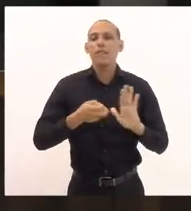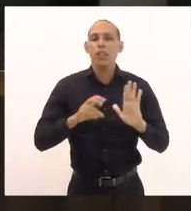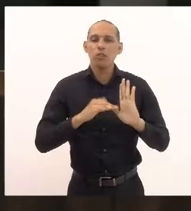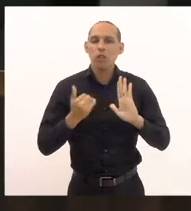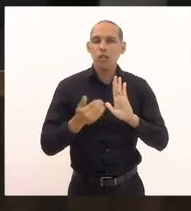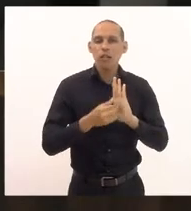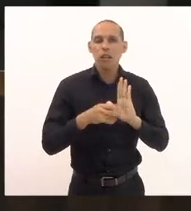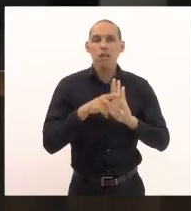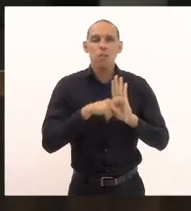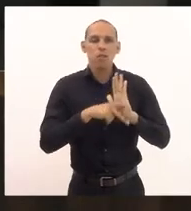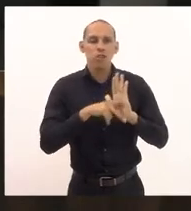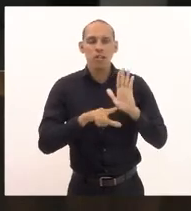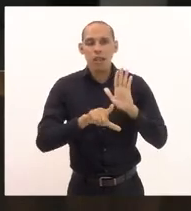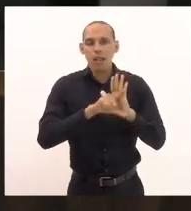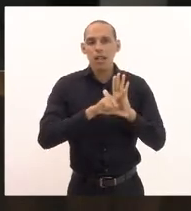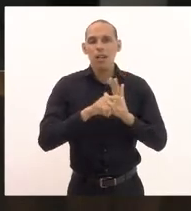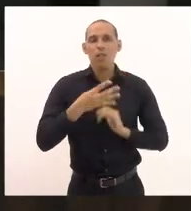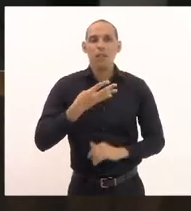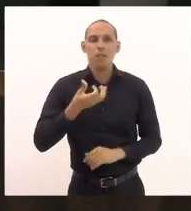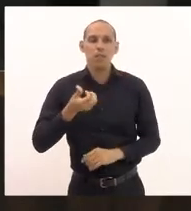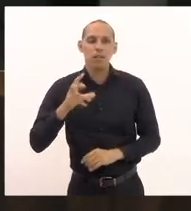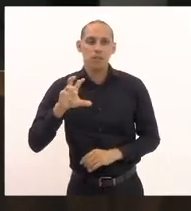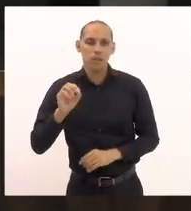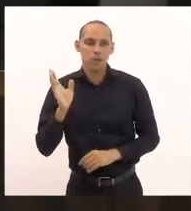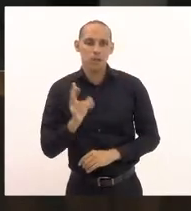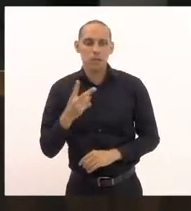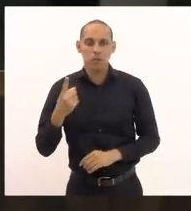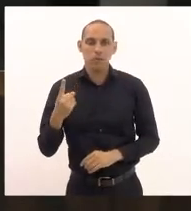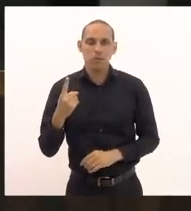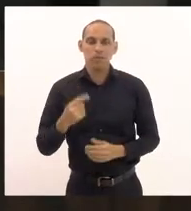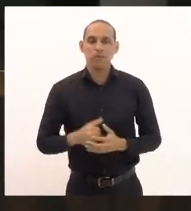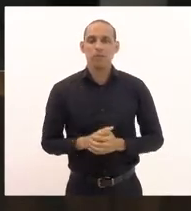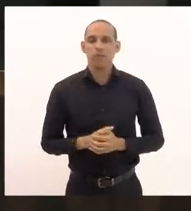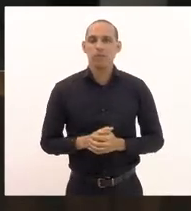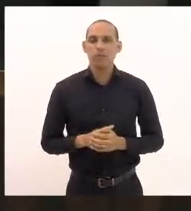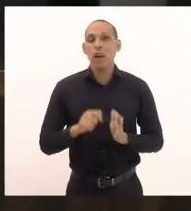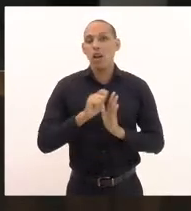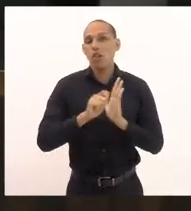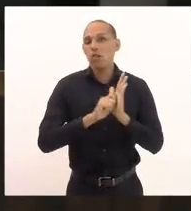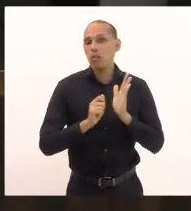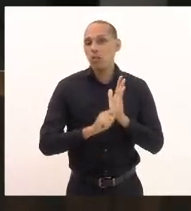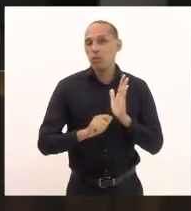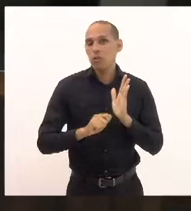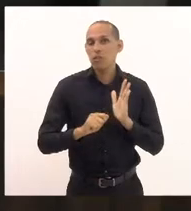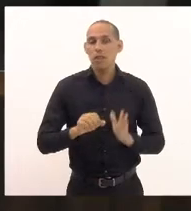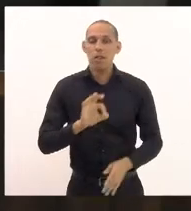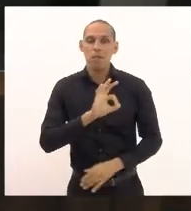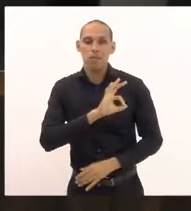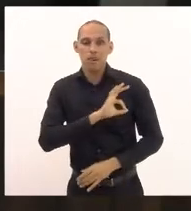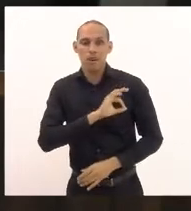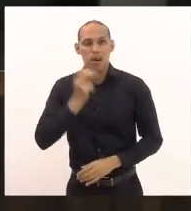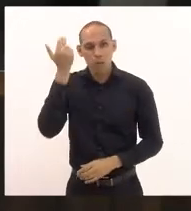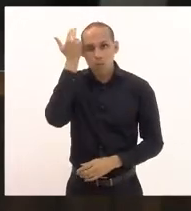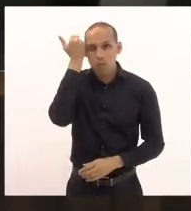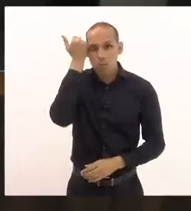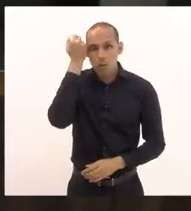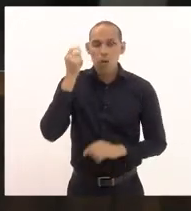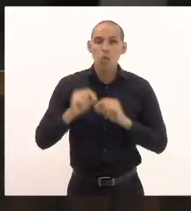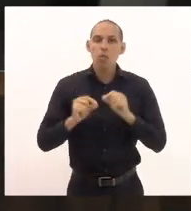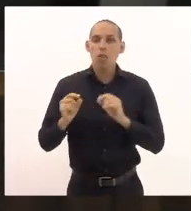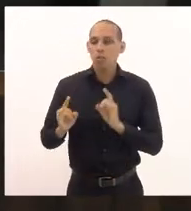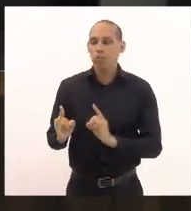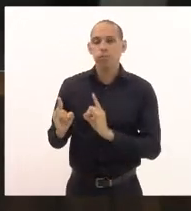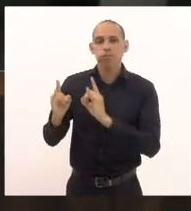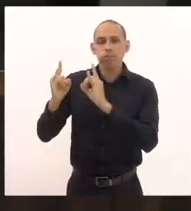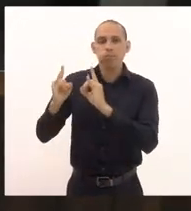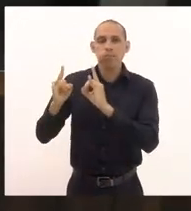número 4650, de 21, de autoria dos deputados Marta Rocha e Eliomar Coelho, que tomba o imóvel onde está situado